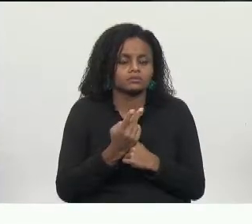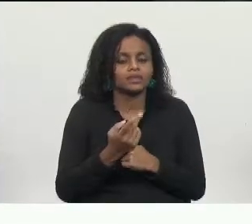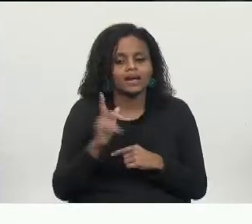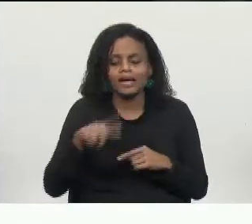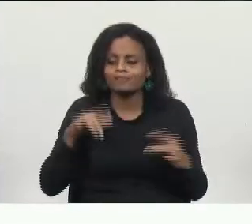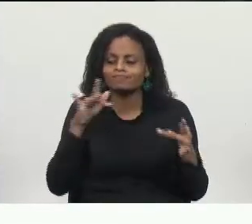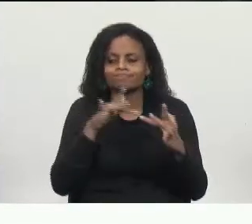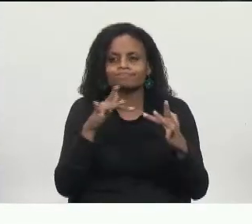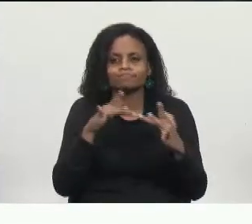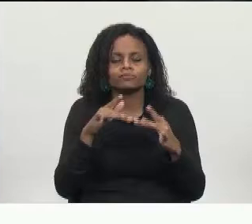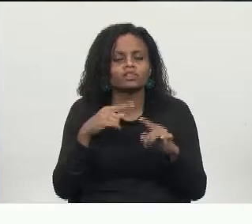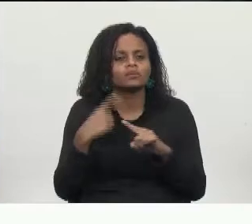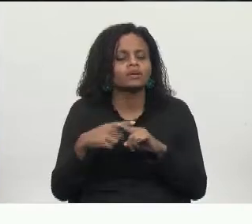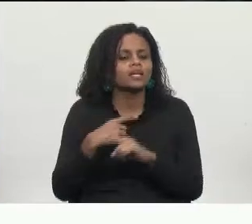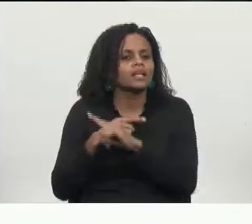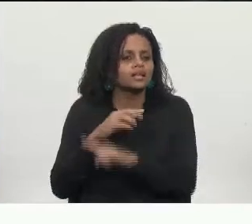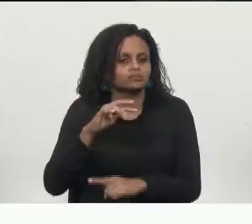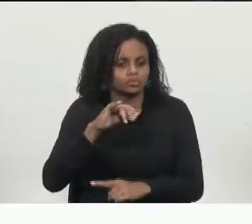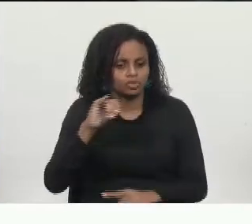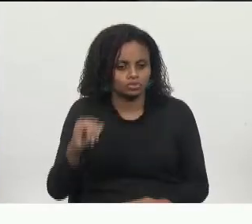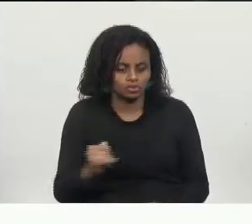no TJ você tem